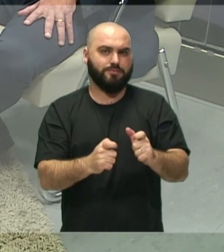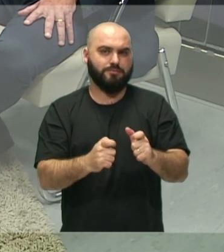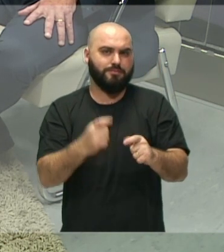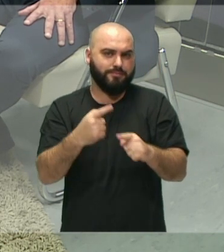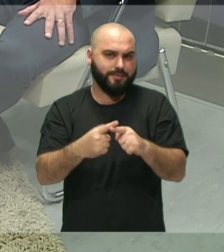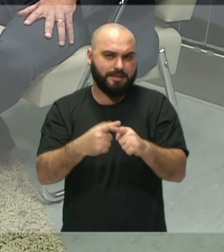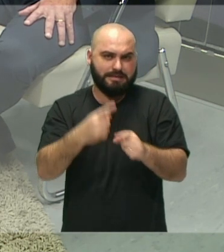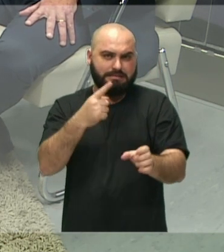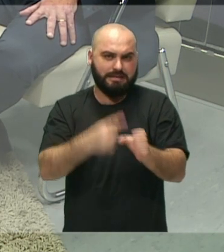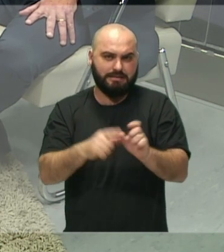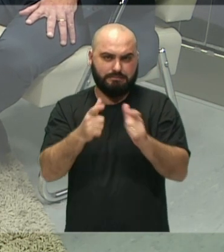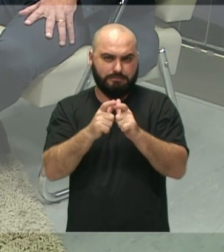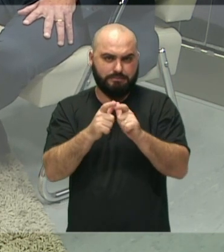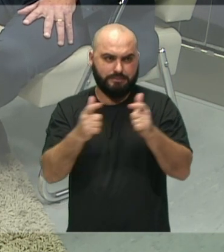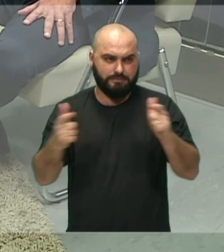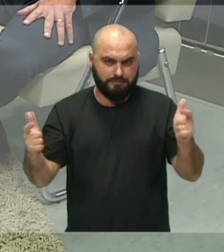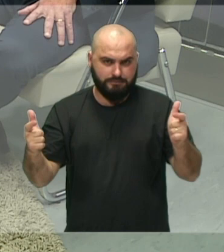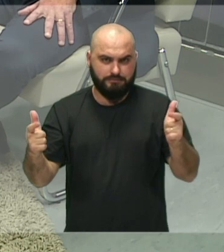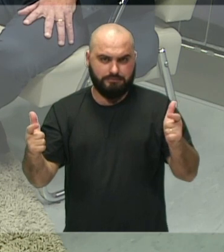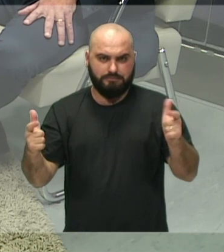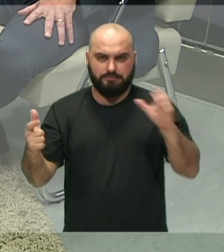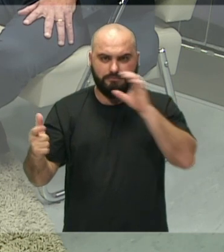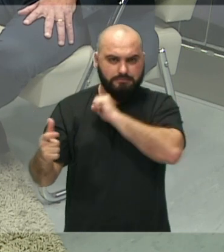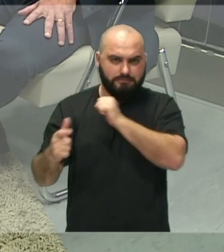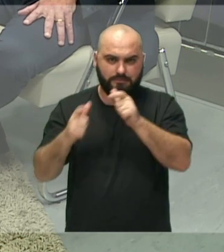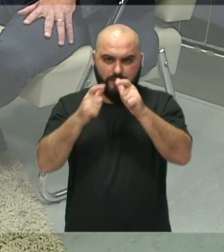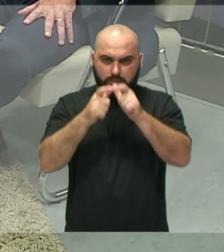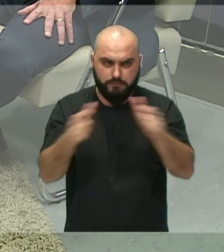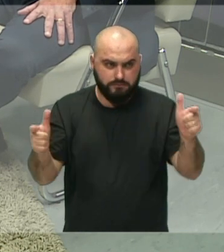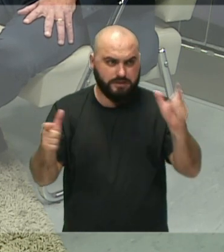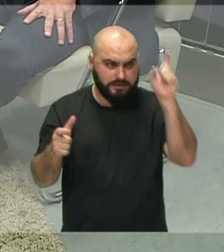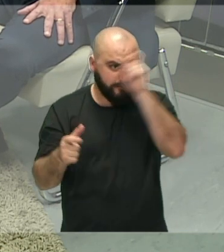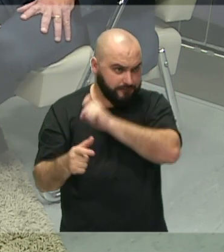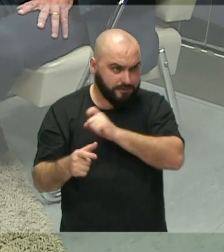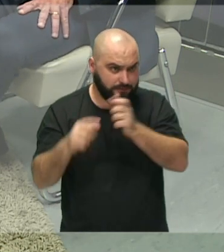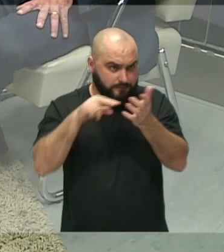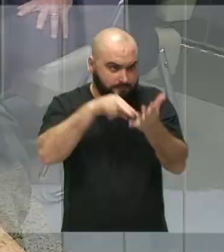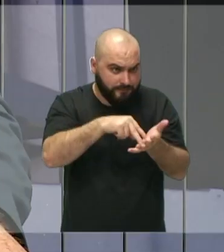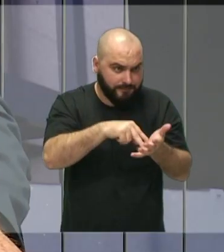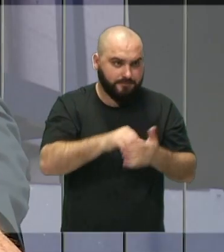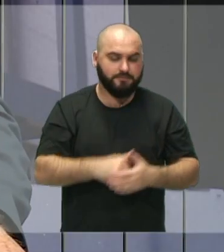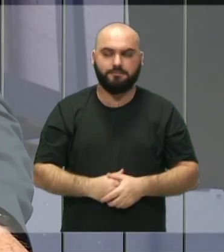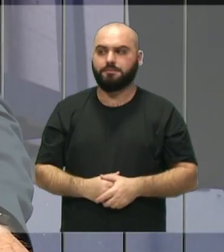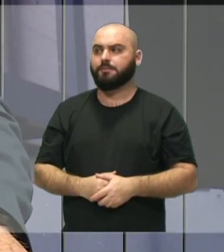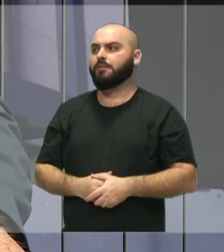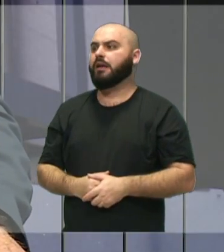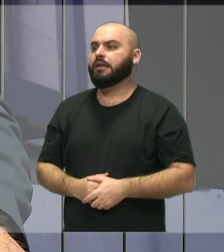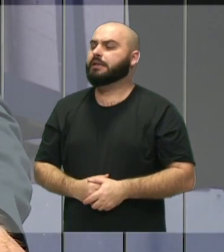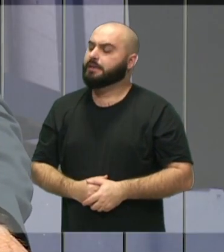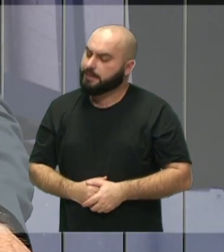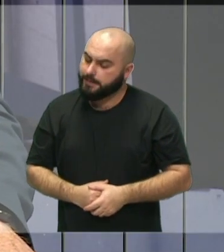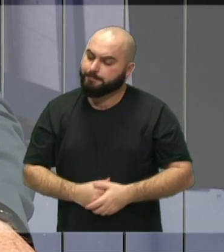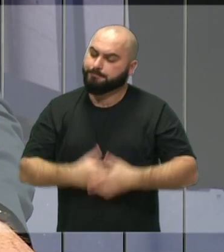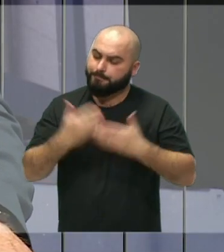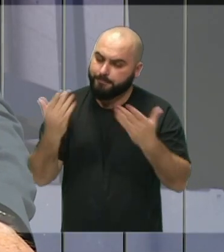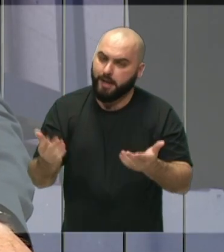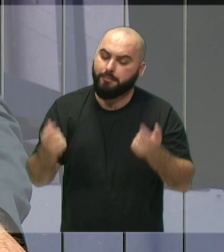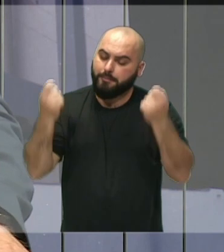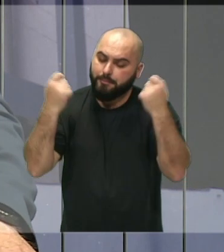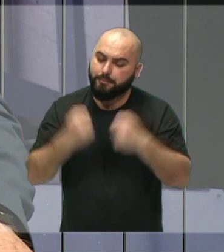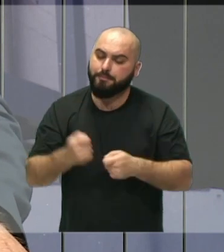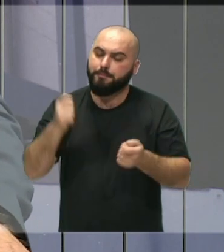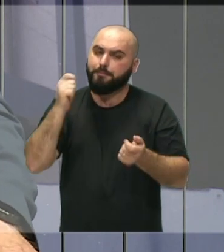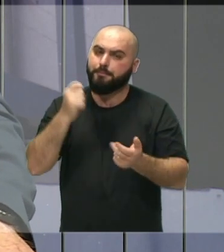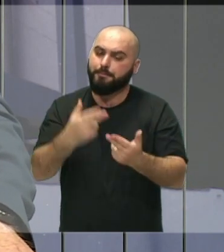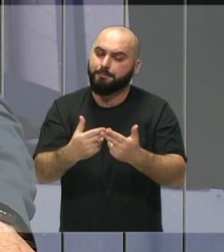proporção que a cidade está tomando, o crescimento rápido? Nós temos que ter um pouquinho mais de paciência com o executivo, porque